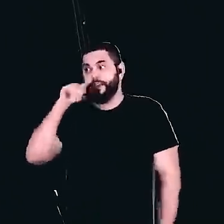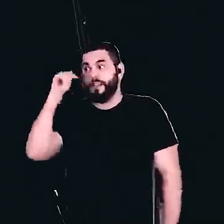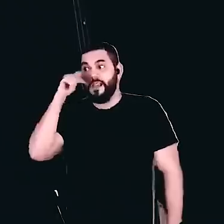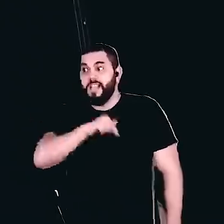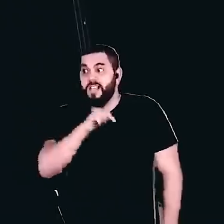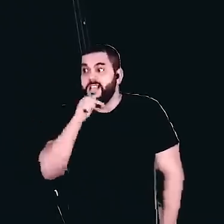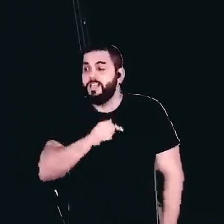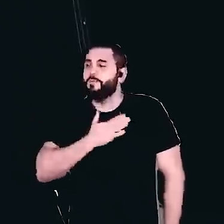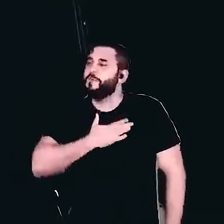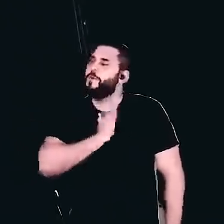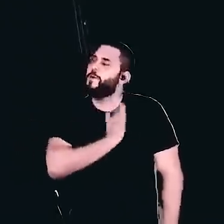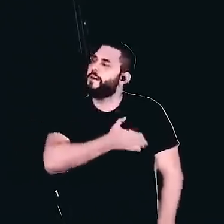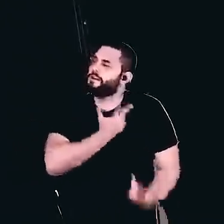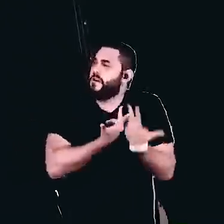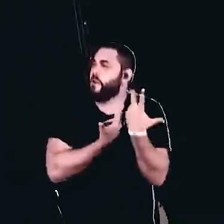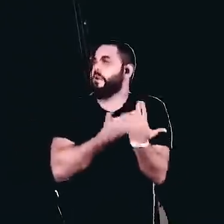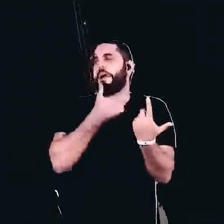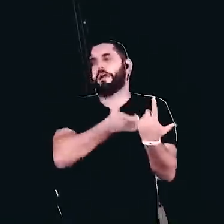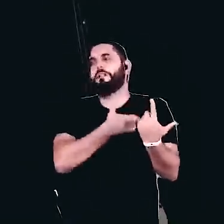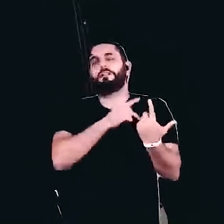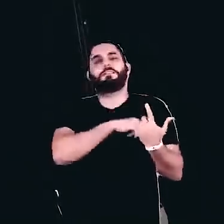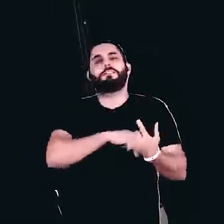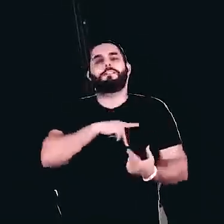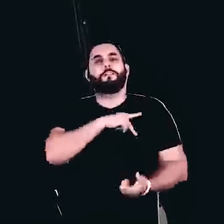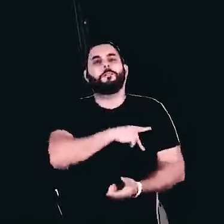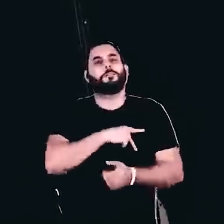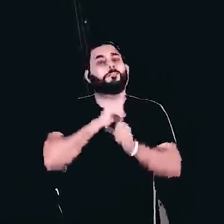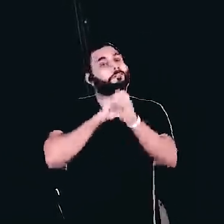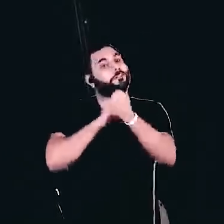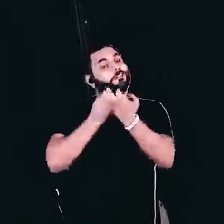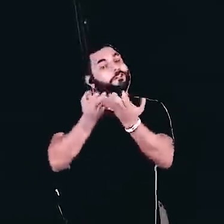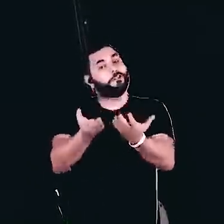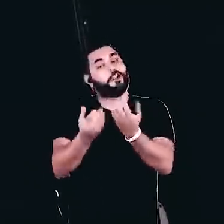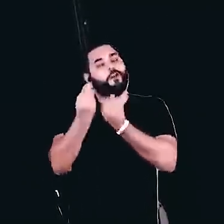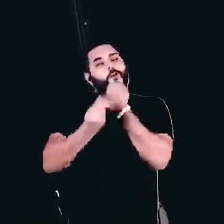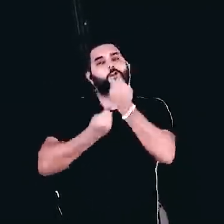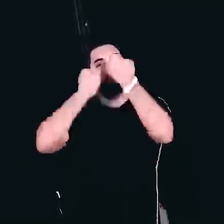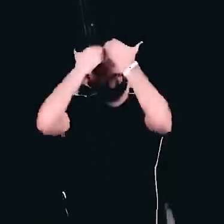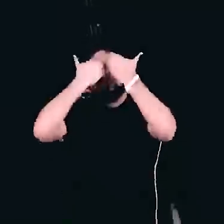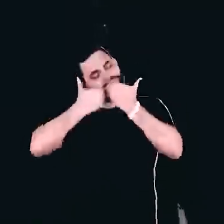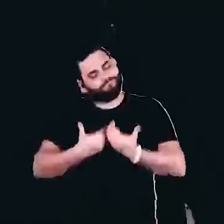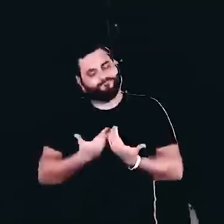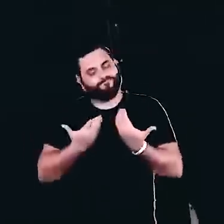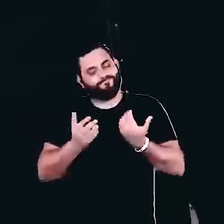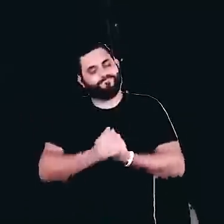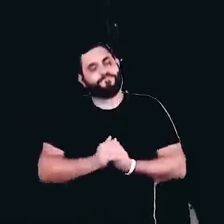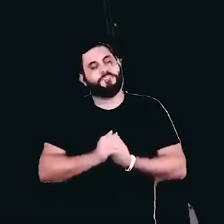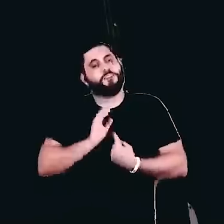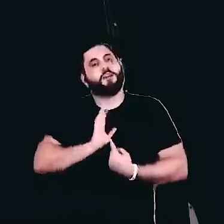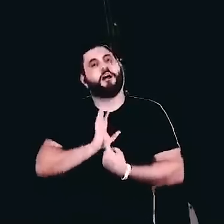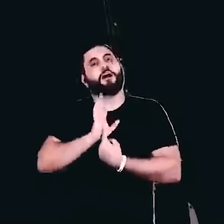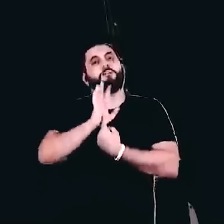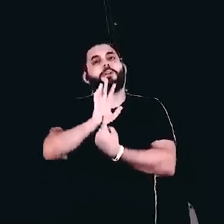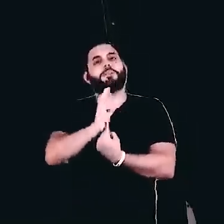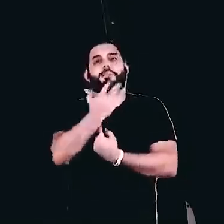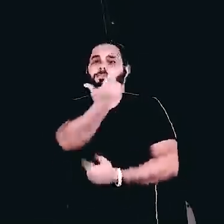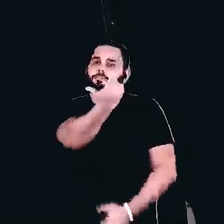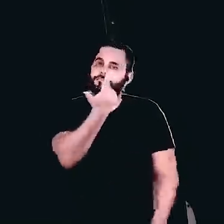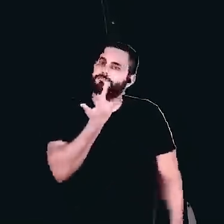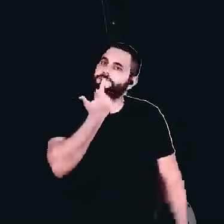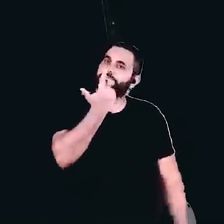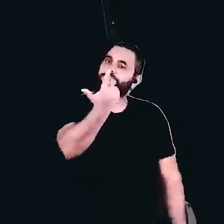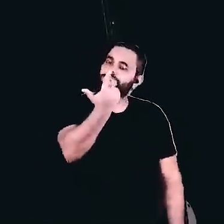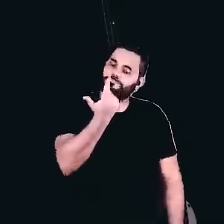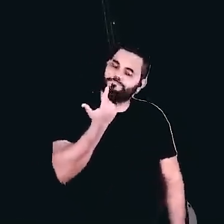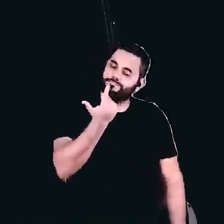próprio coração. O apóstolo Paulo estava nos ensinando como nós devemos nos portar e nos apresentar uns diante